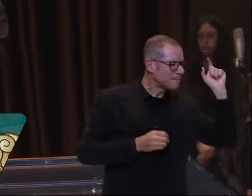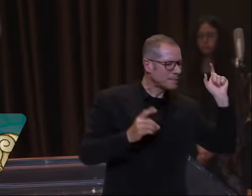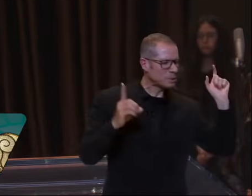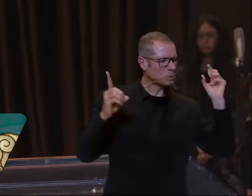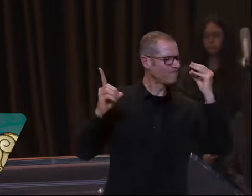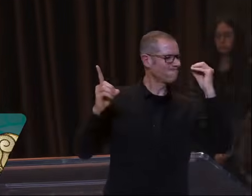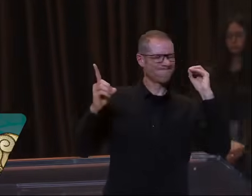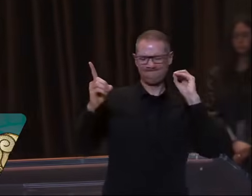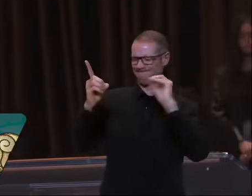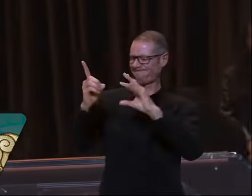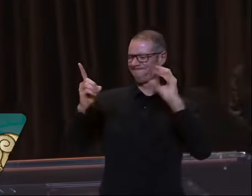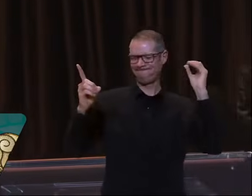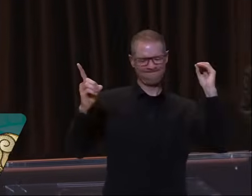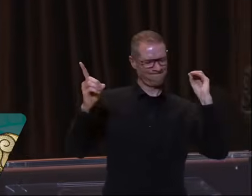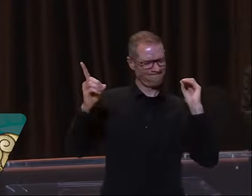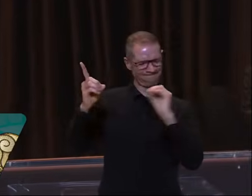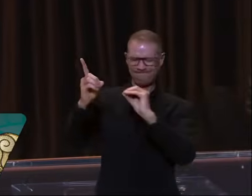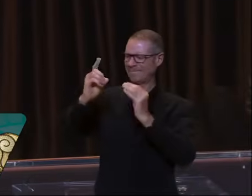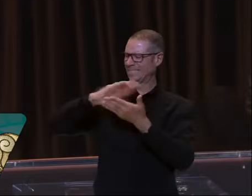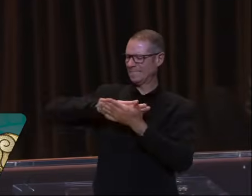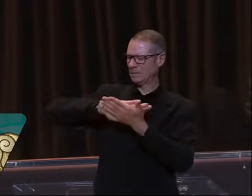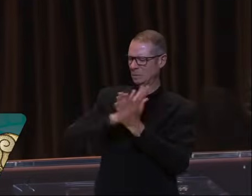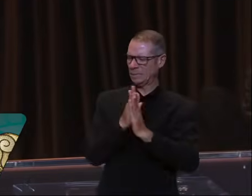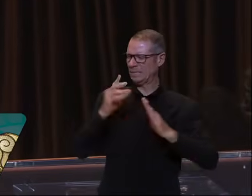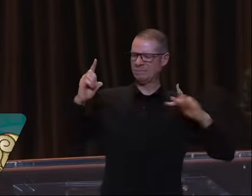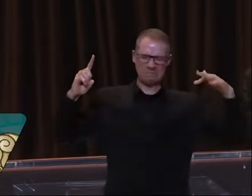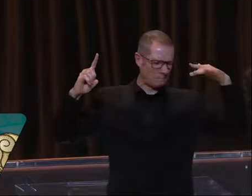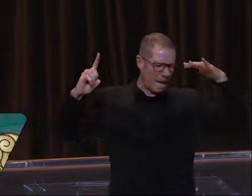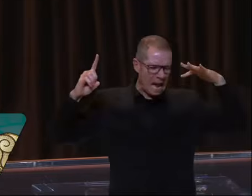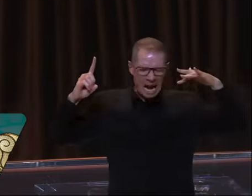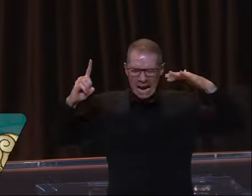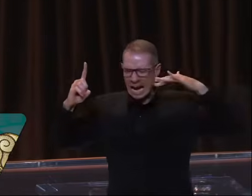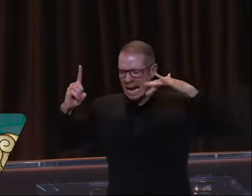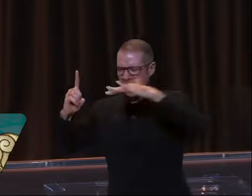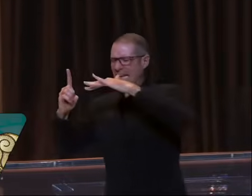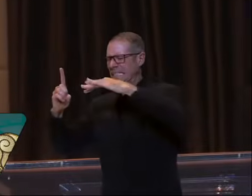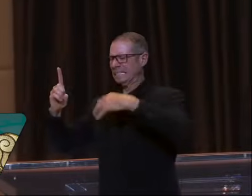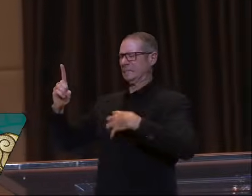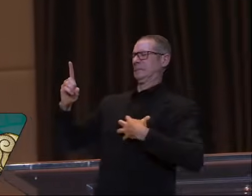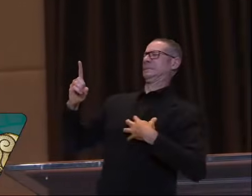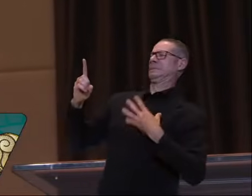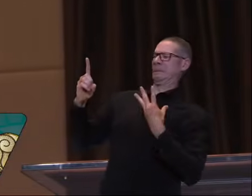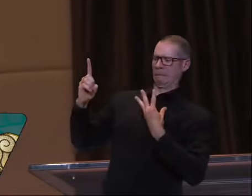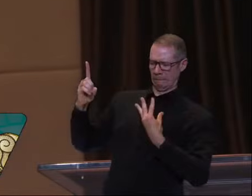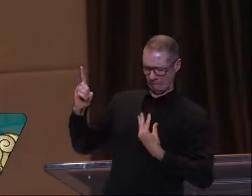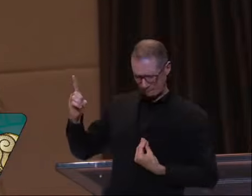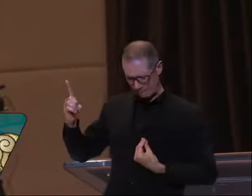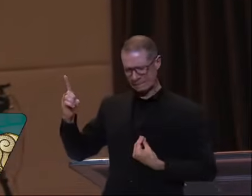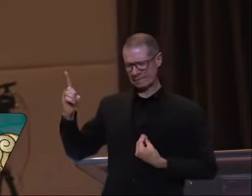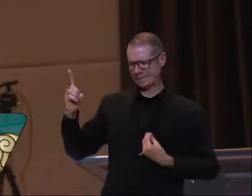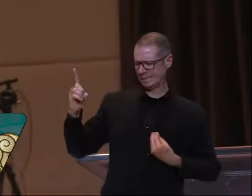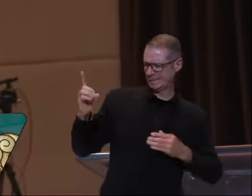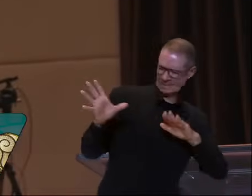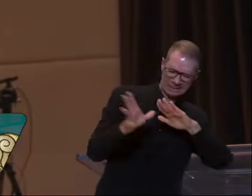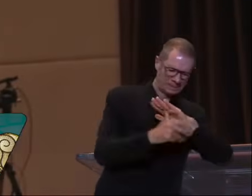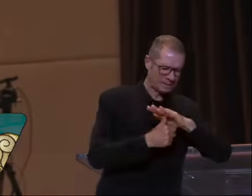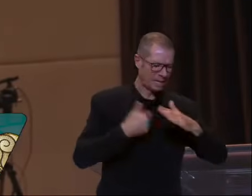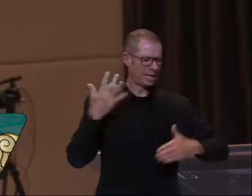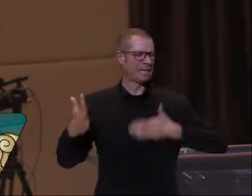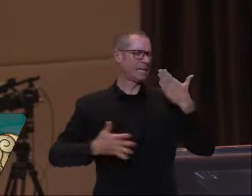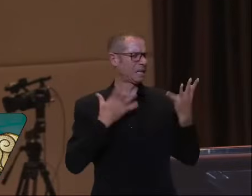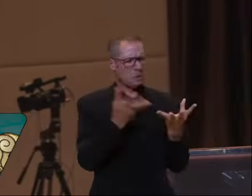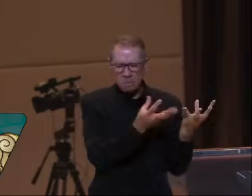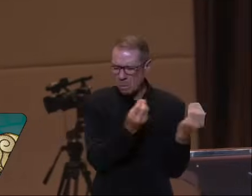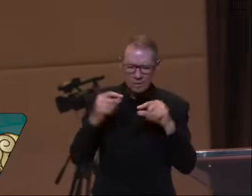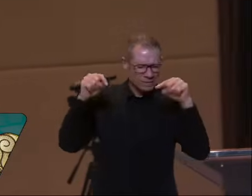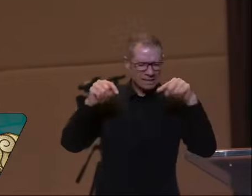para destruir, para minar, para desanimar, para roubar a alegria de tantos aqui,